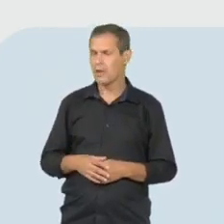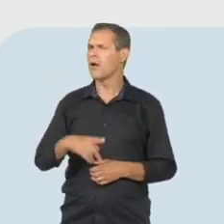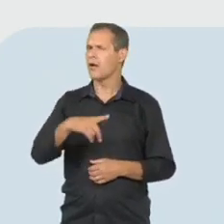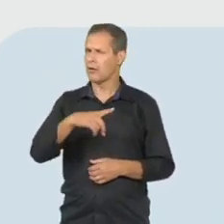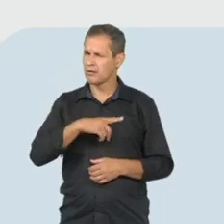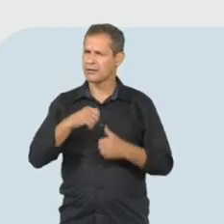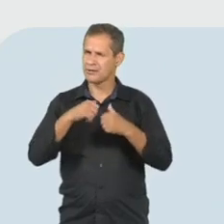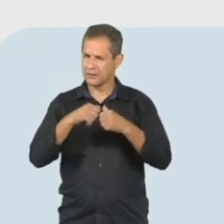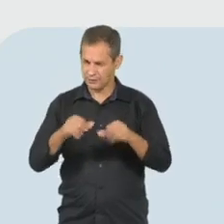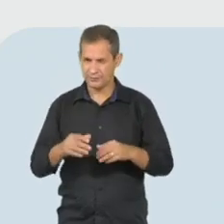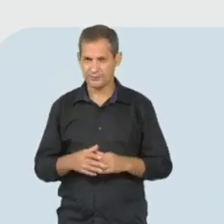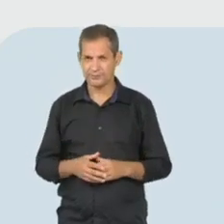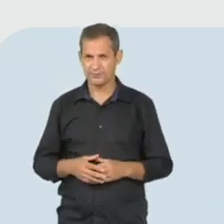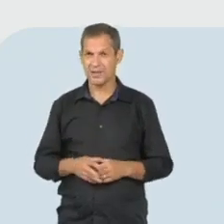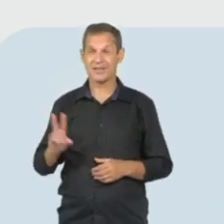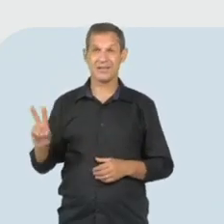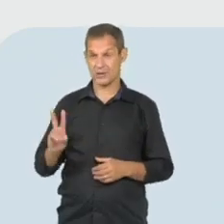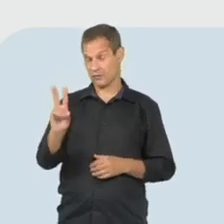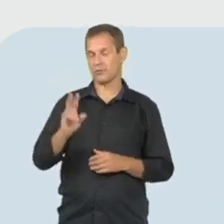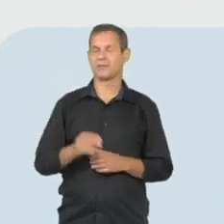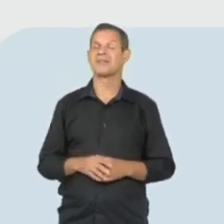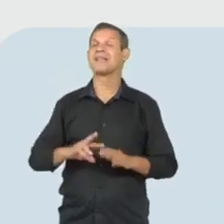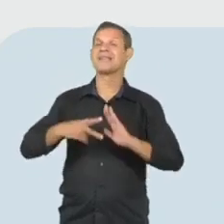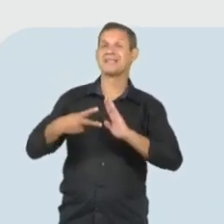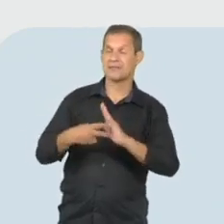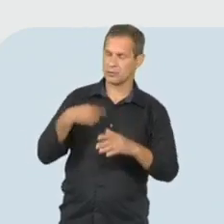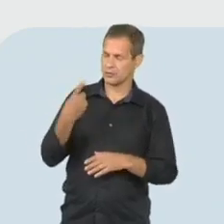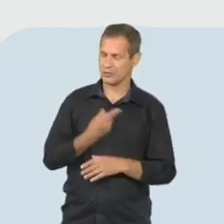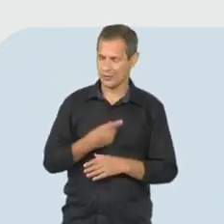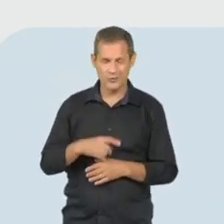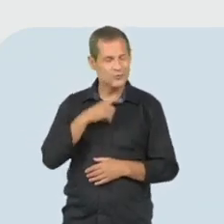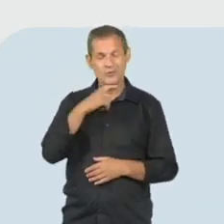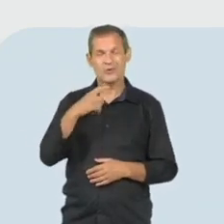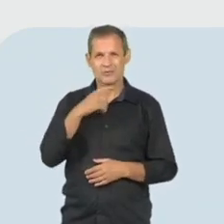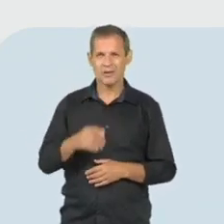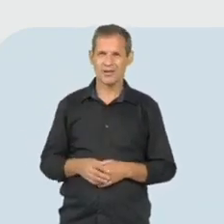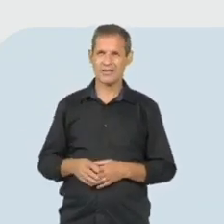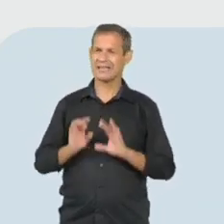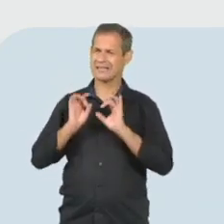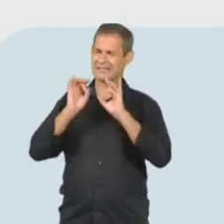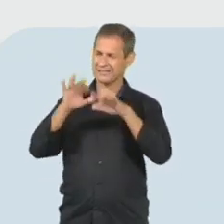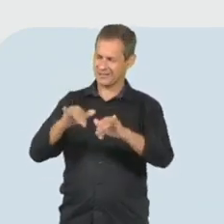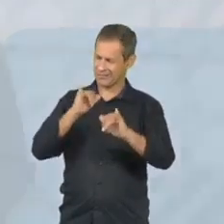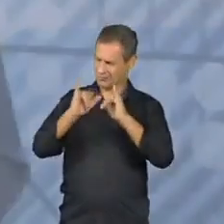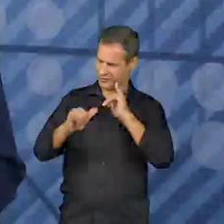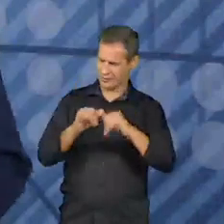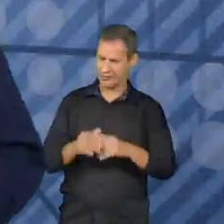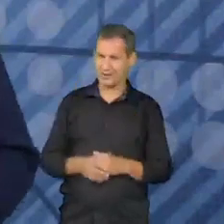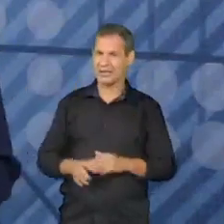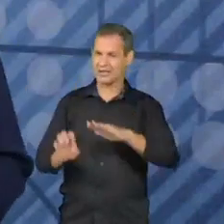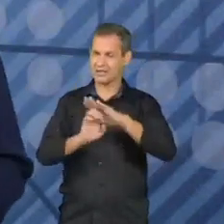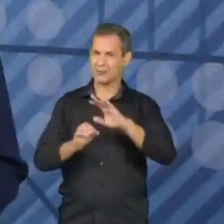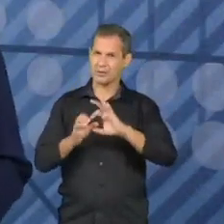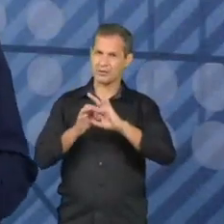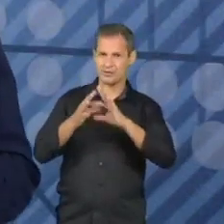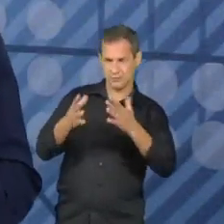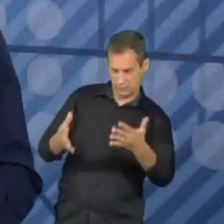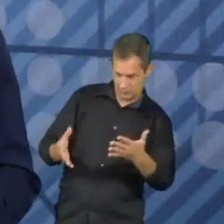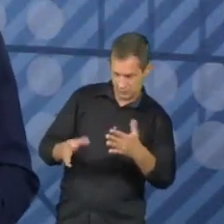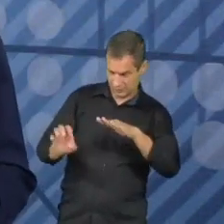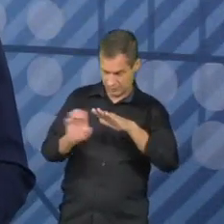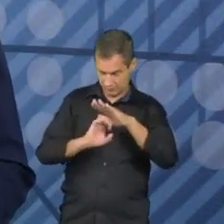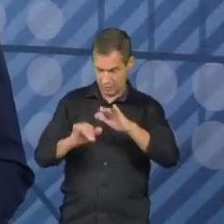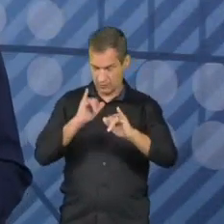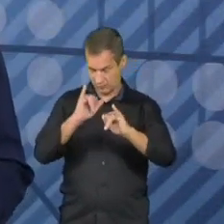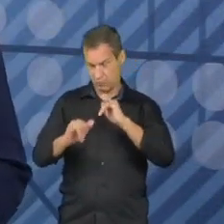tem esse valor, quer dizer que a gente não consegue rejeitar a informação que a empresa passou. A empresa passou